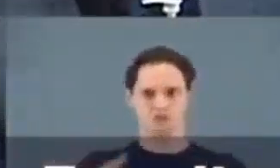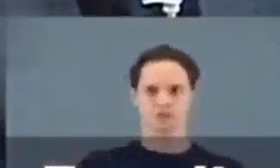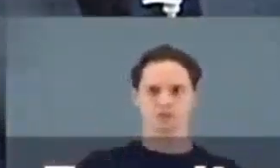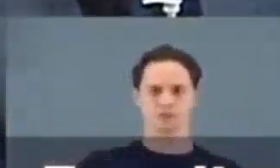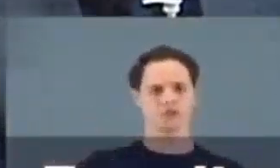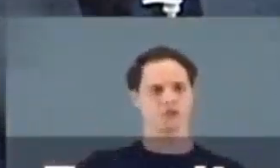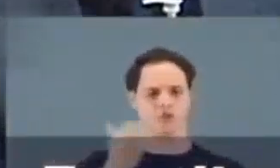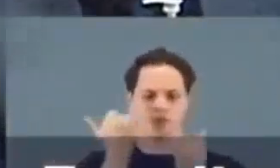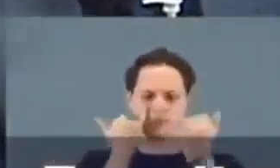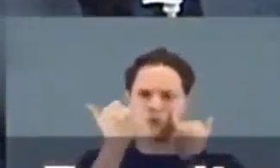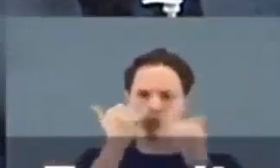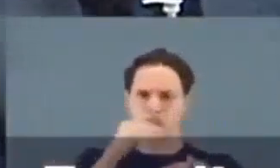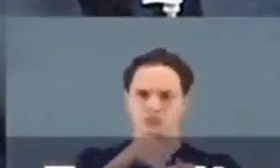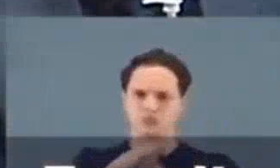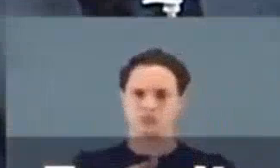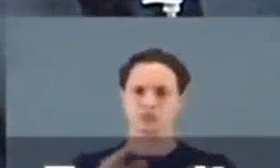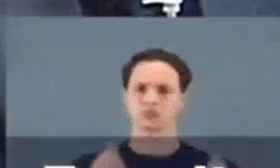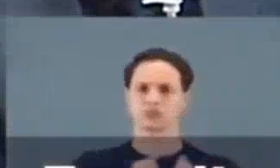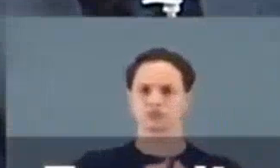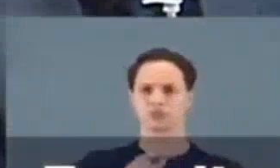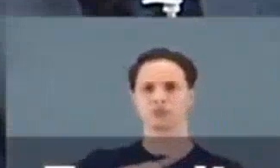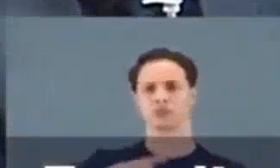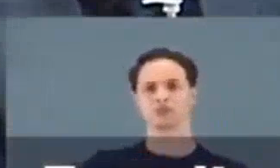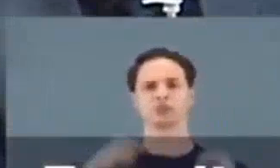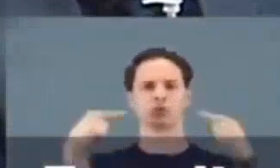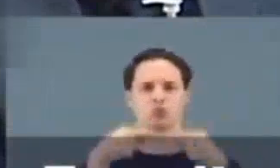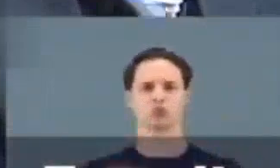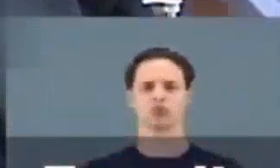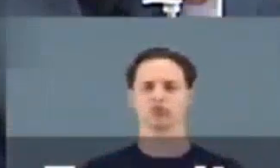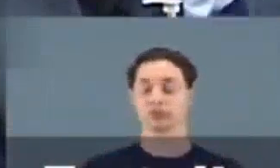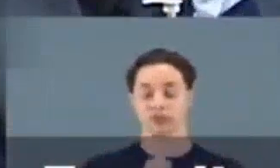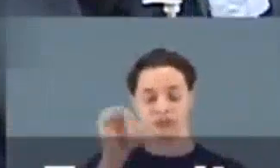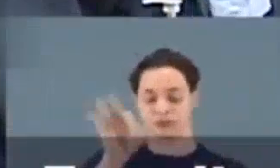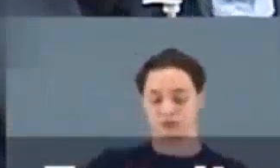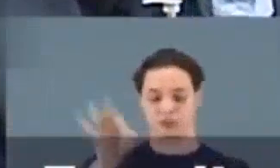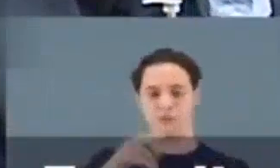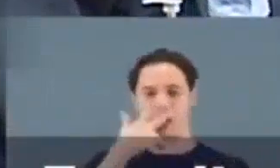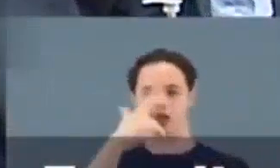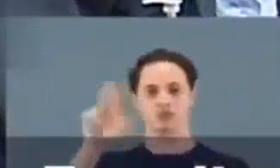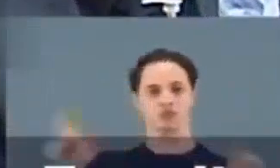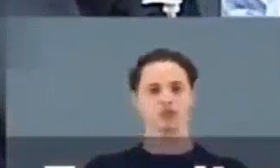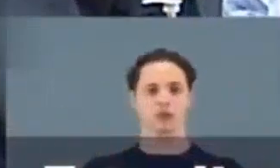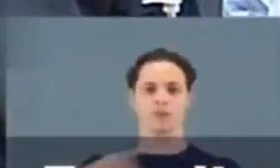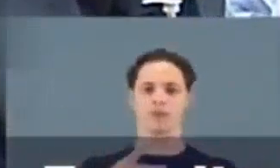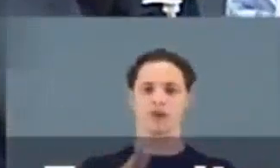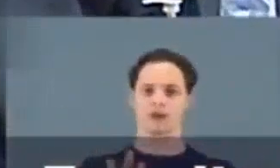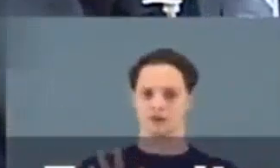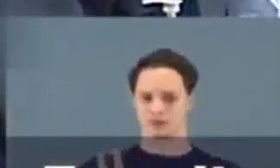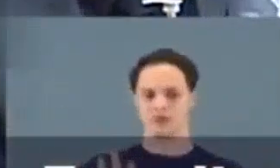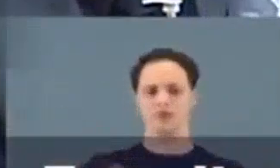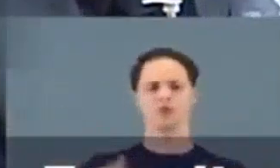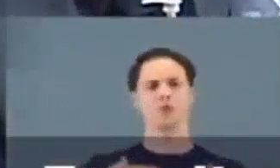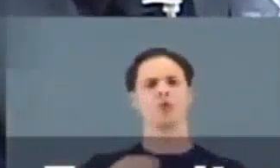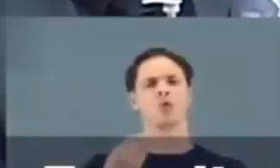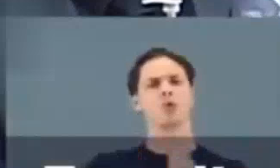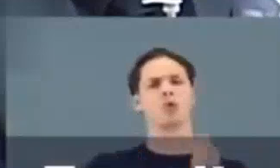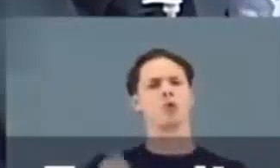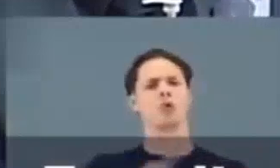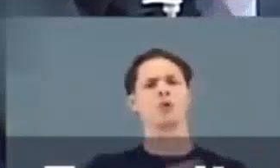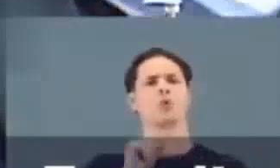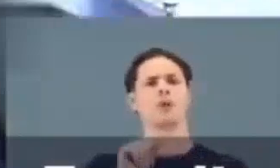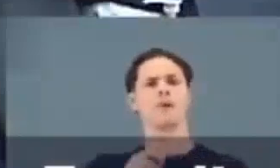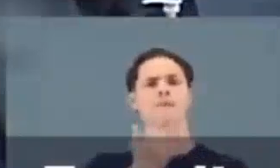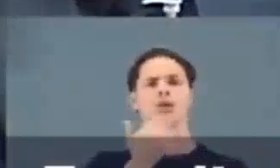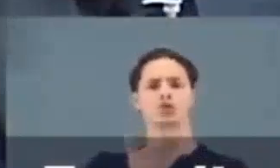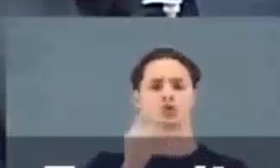Informações ali que batem totalmente contrários ao que está no sistema da PRF aqui. O que a gente pediu?